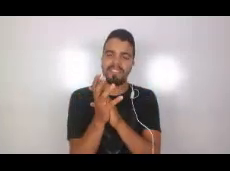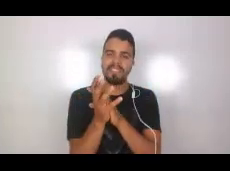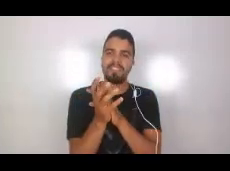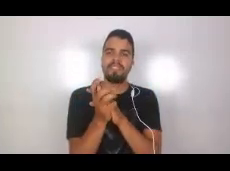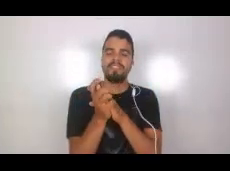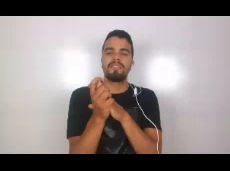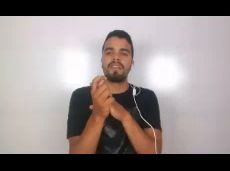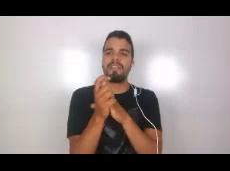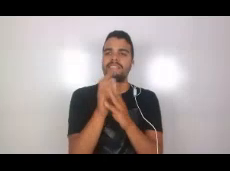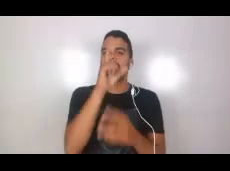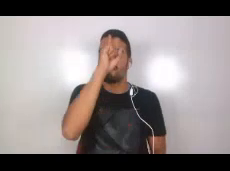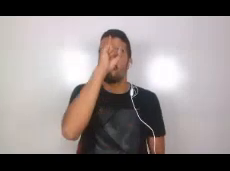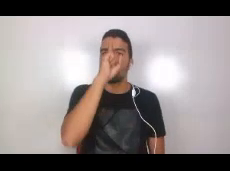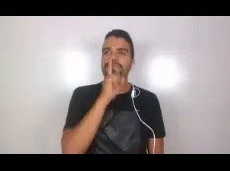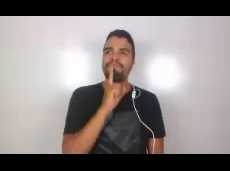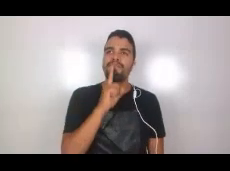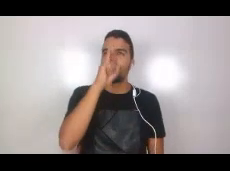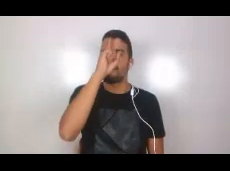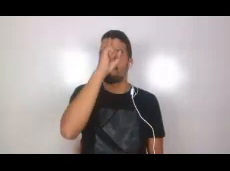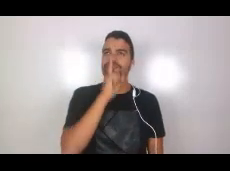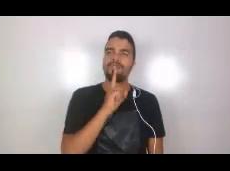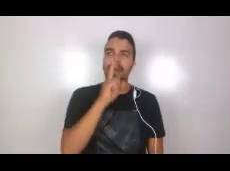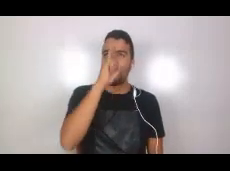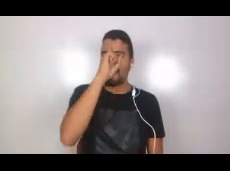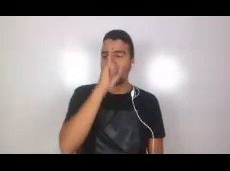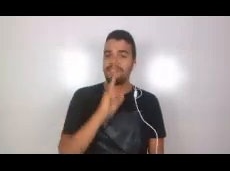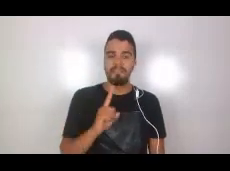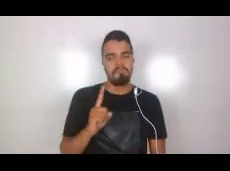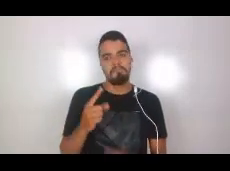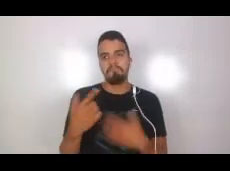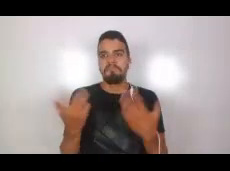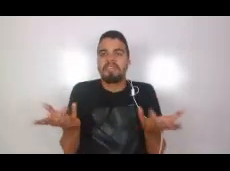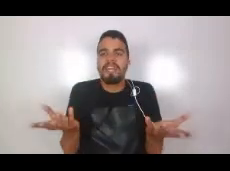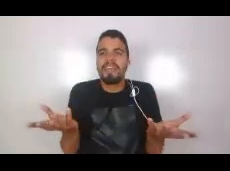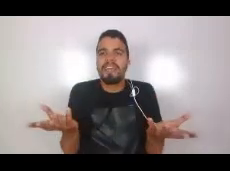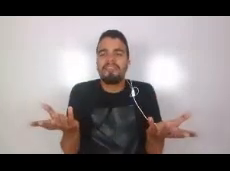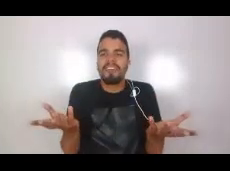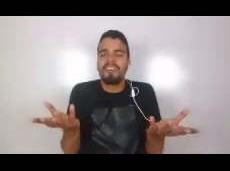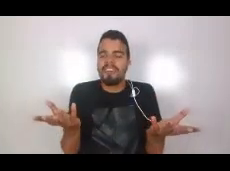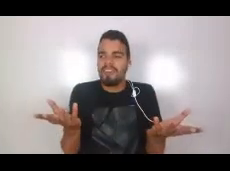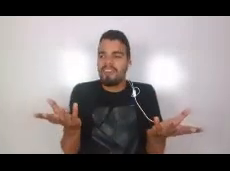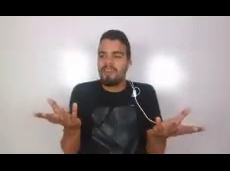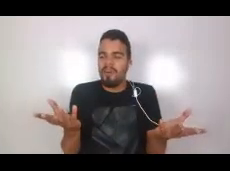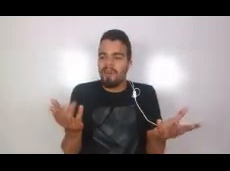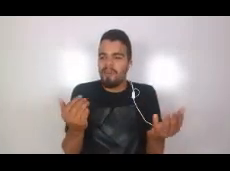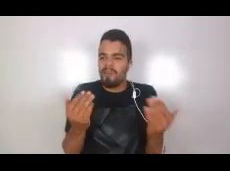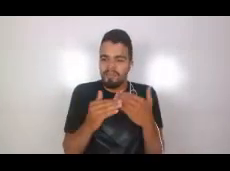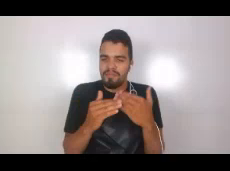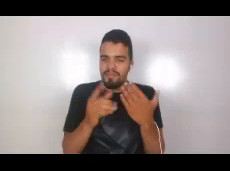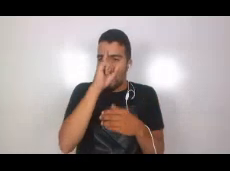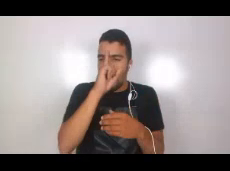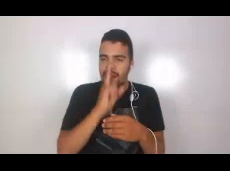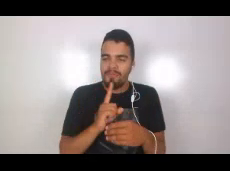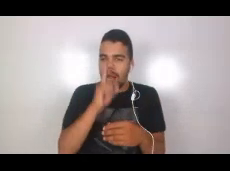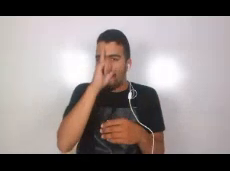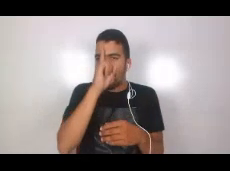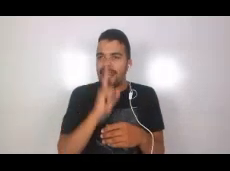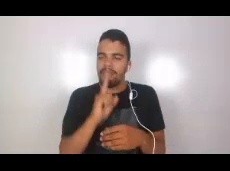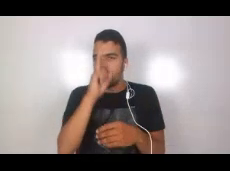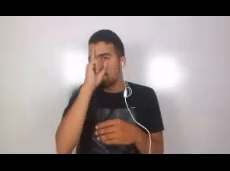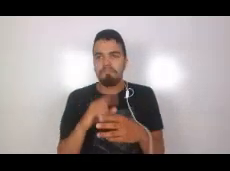referente. Então, esse daqui, ó, por exemplo, o amarelo. O que tem a ver com